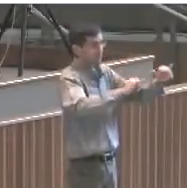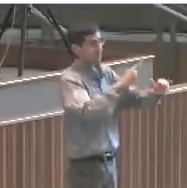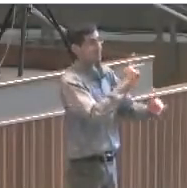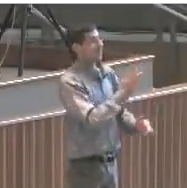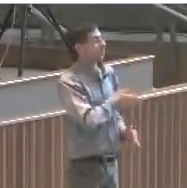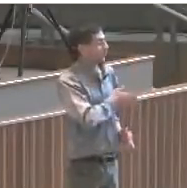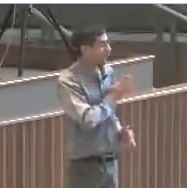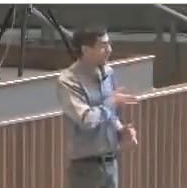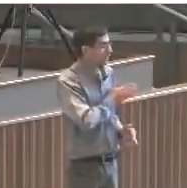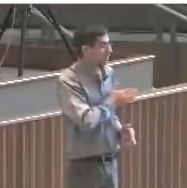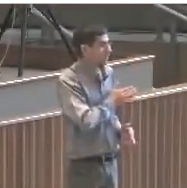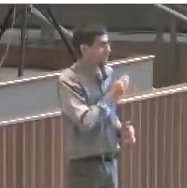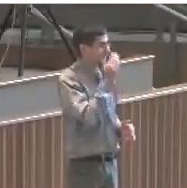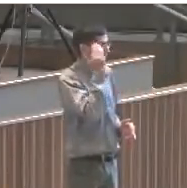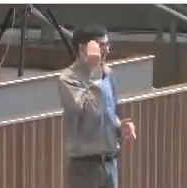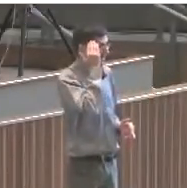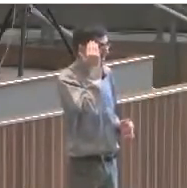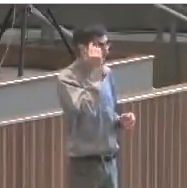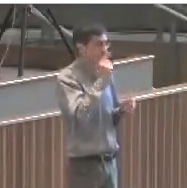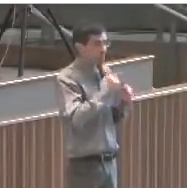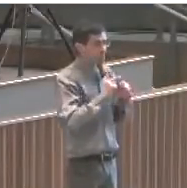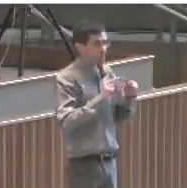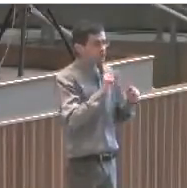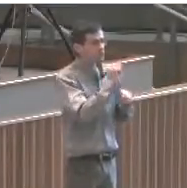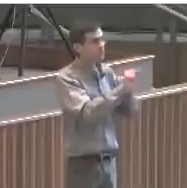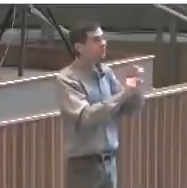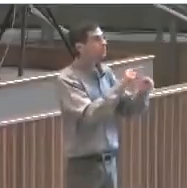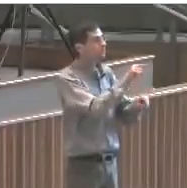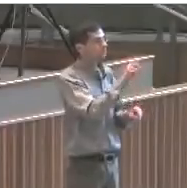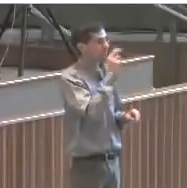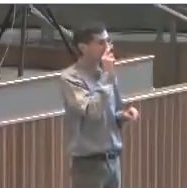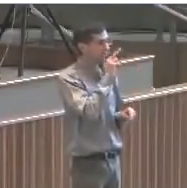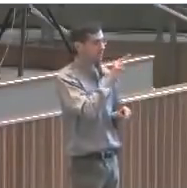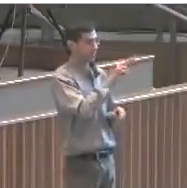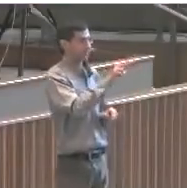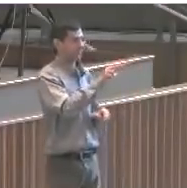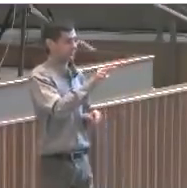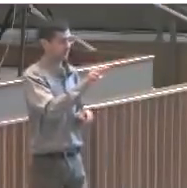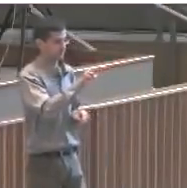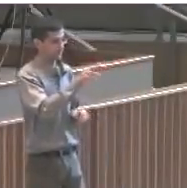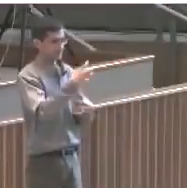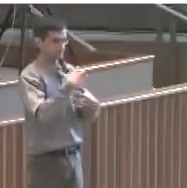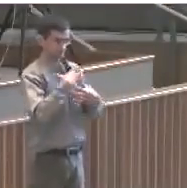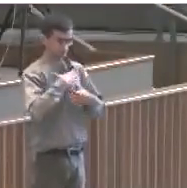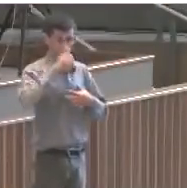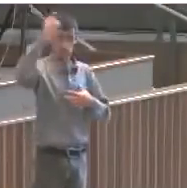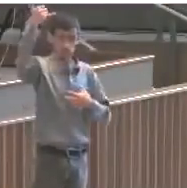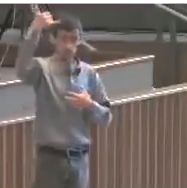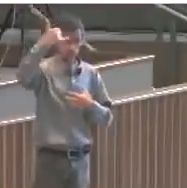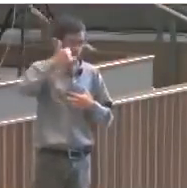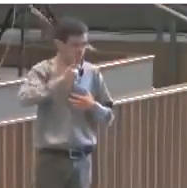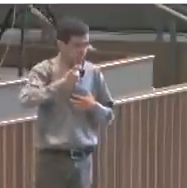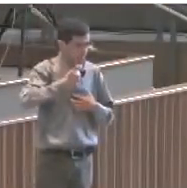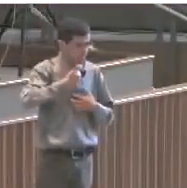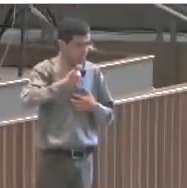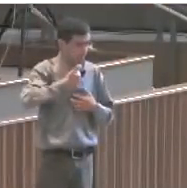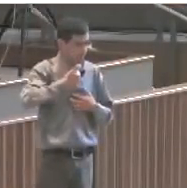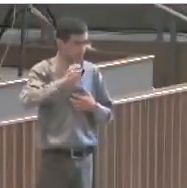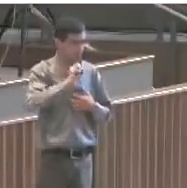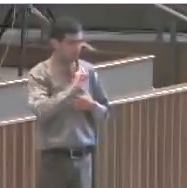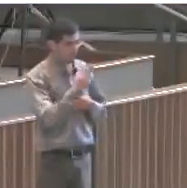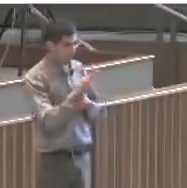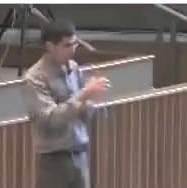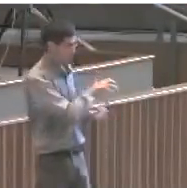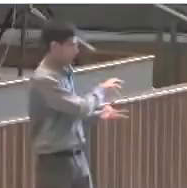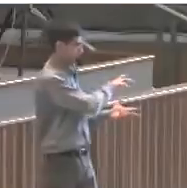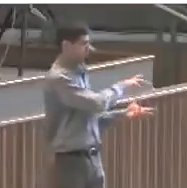alado ao seu entendimento mas o que você está ouvindo ouvindo seu coração as suas intuições